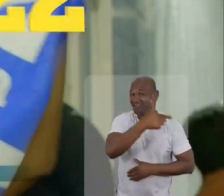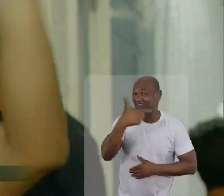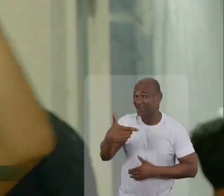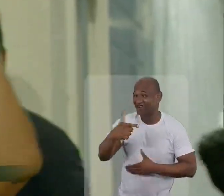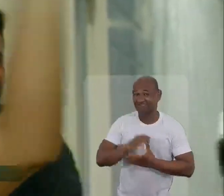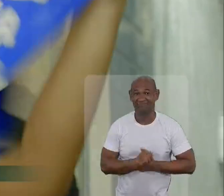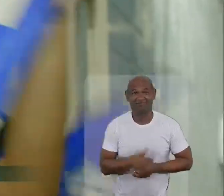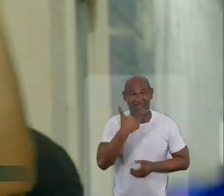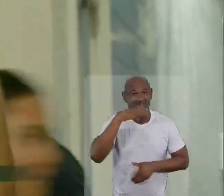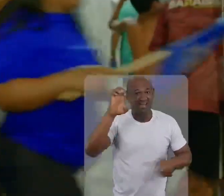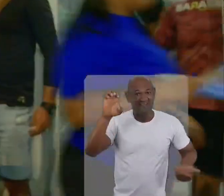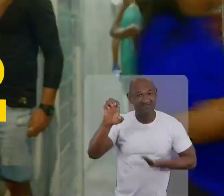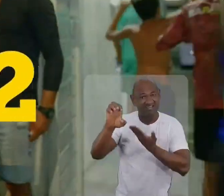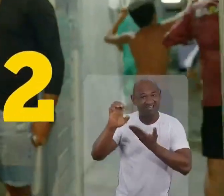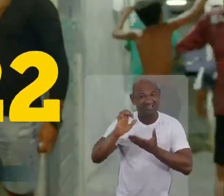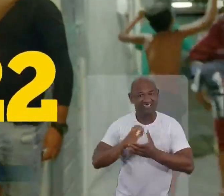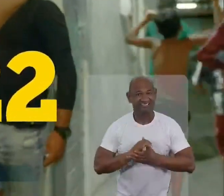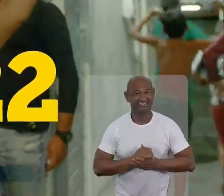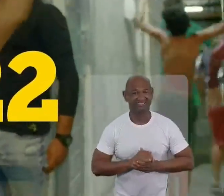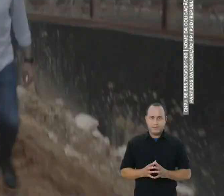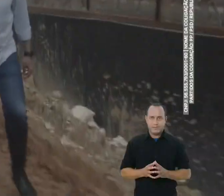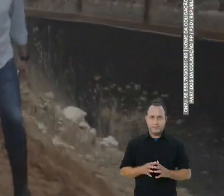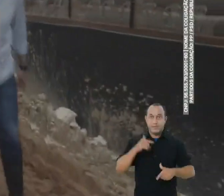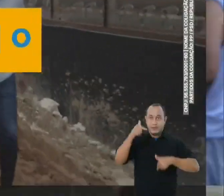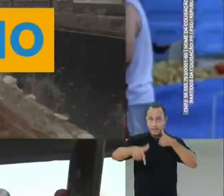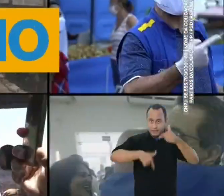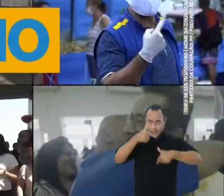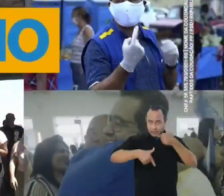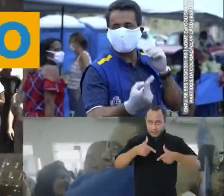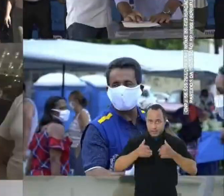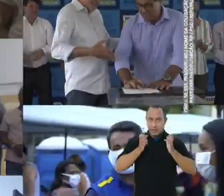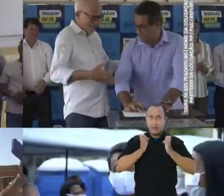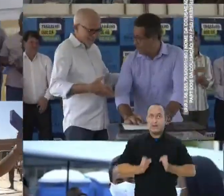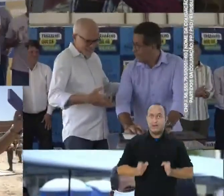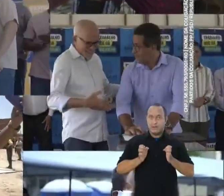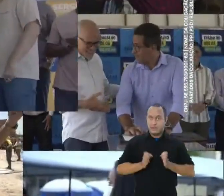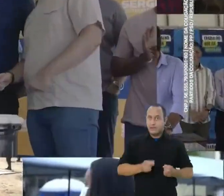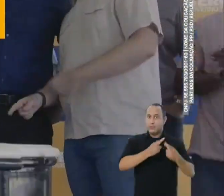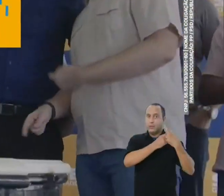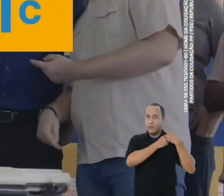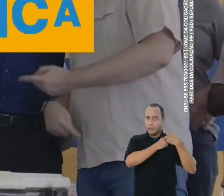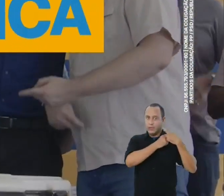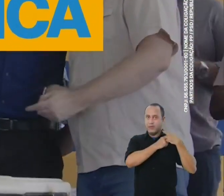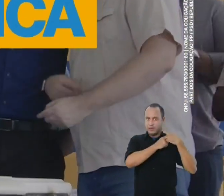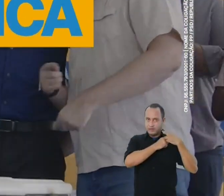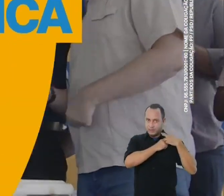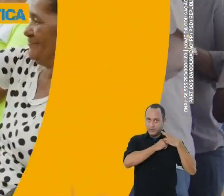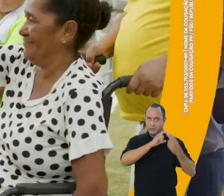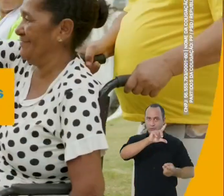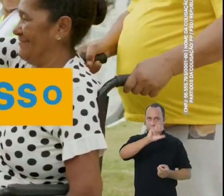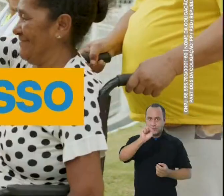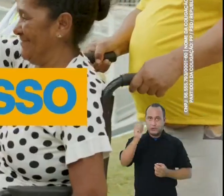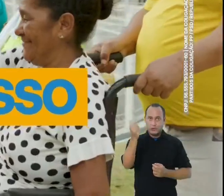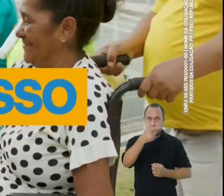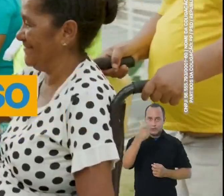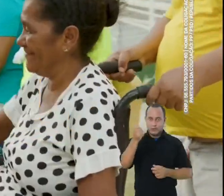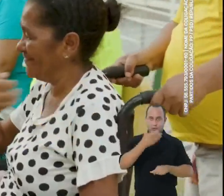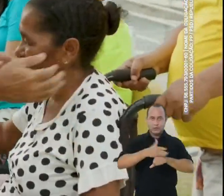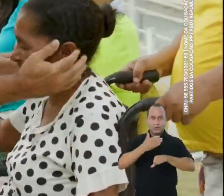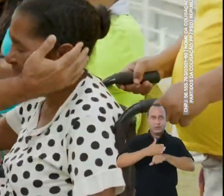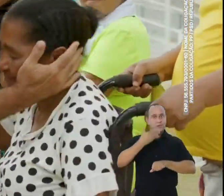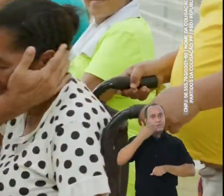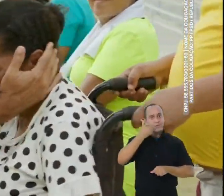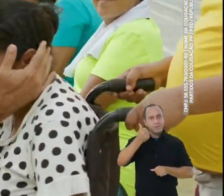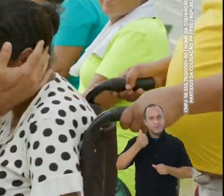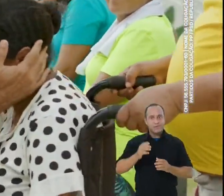22. Emília! Trabalho, ética, compromisso. Luiz 12,